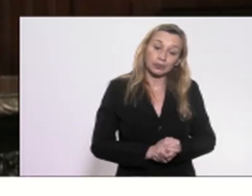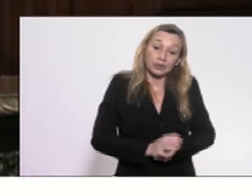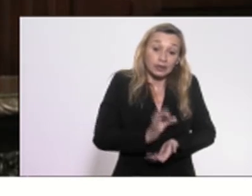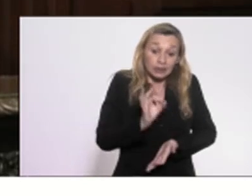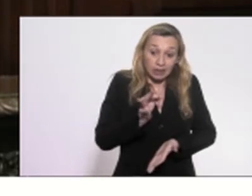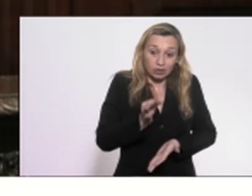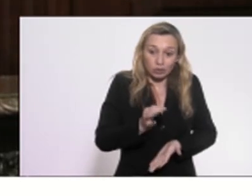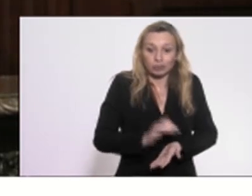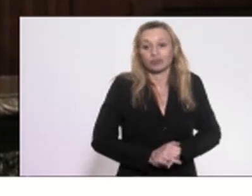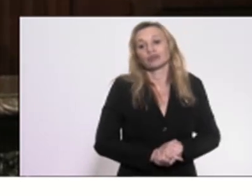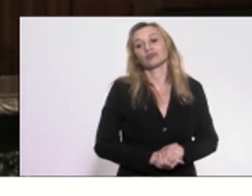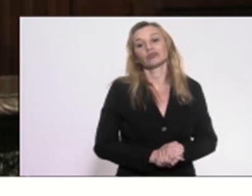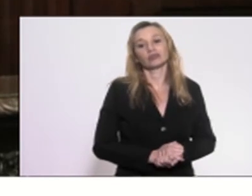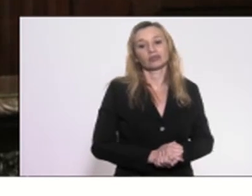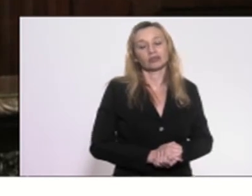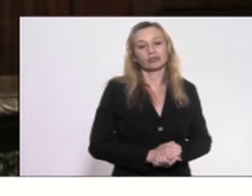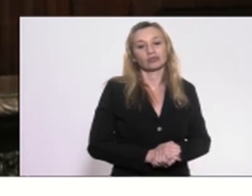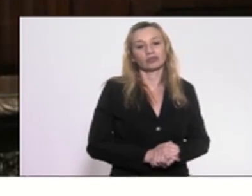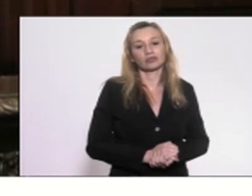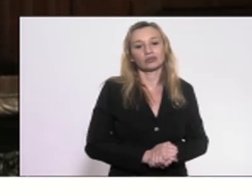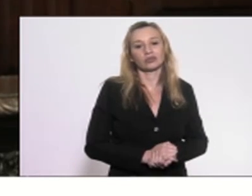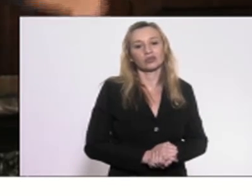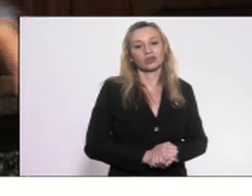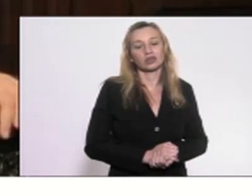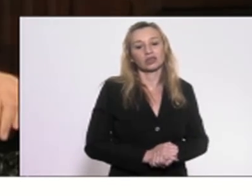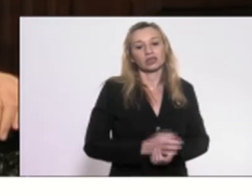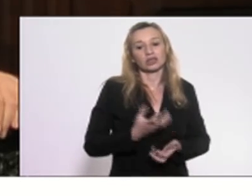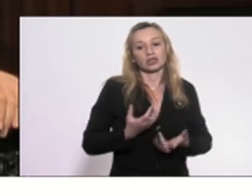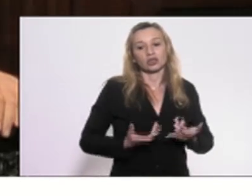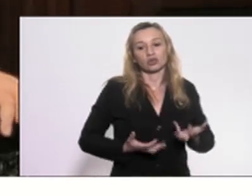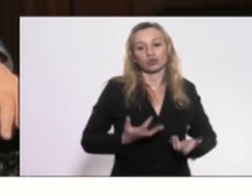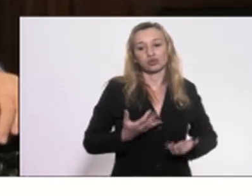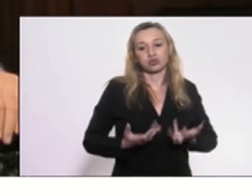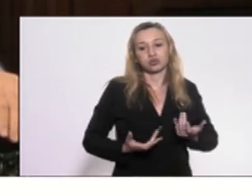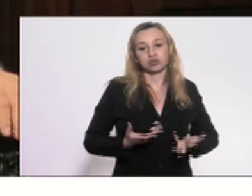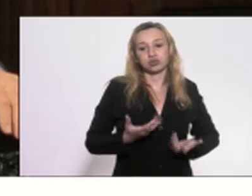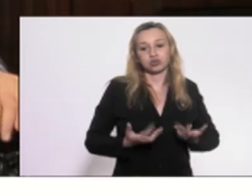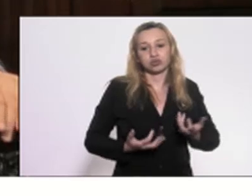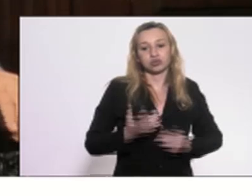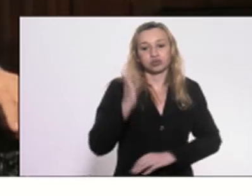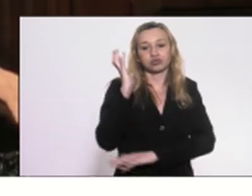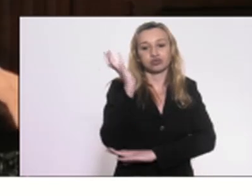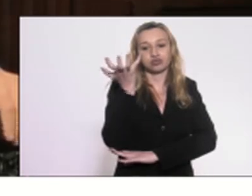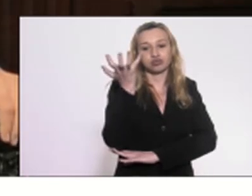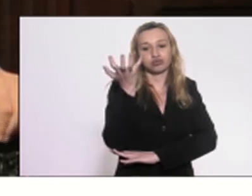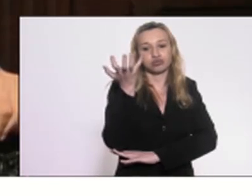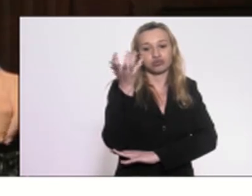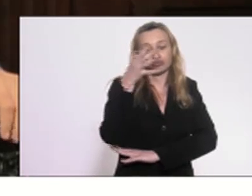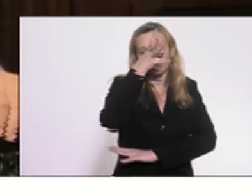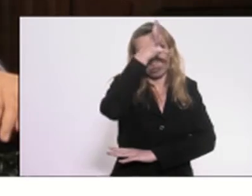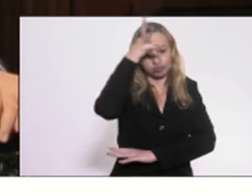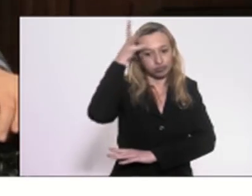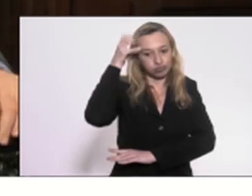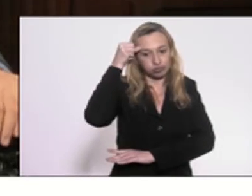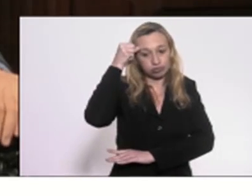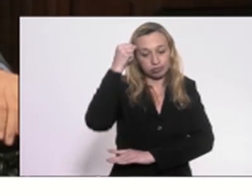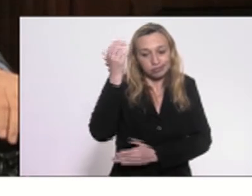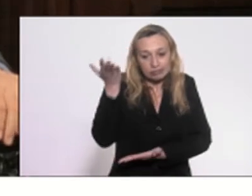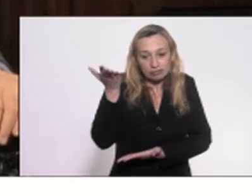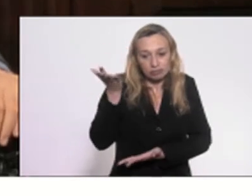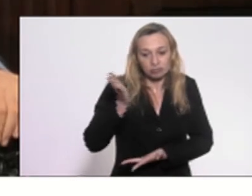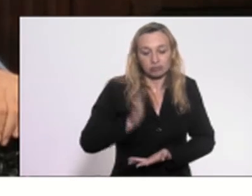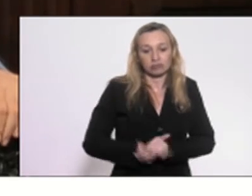claro, a série de queimadas que sofre a floresta